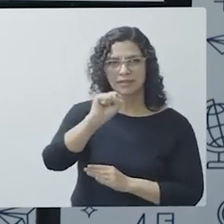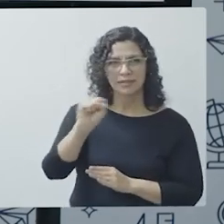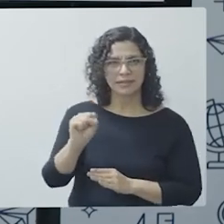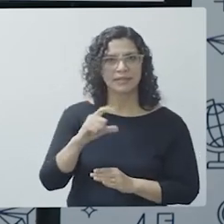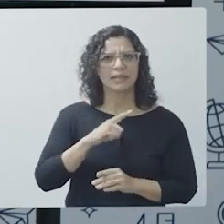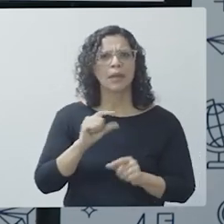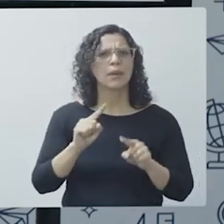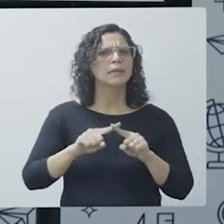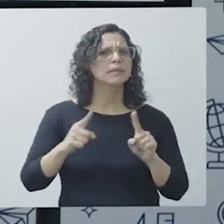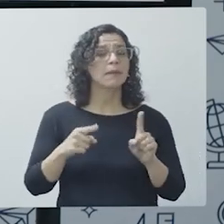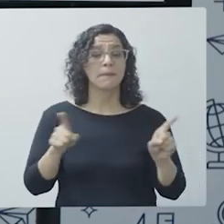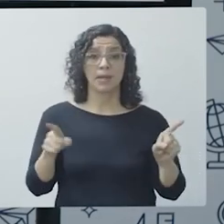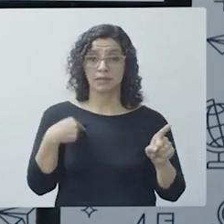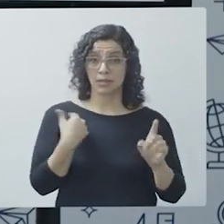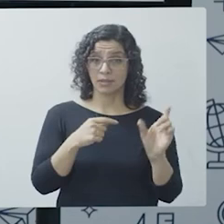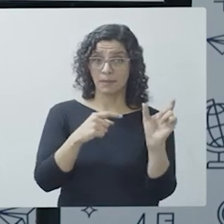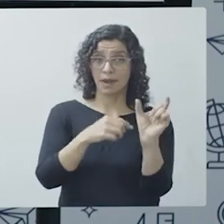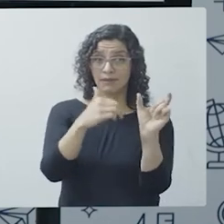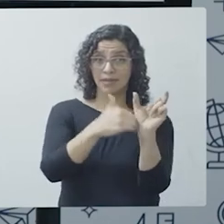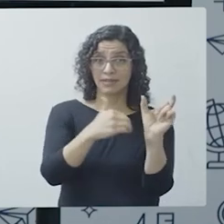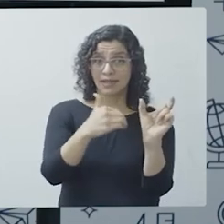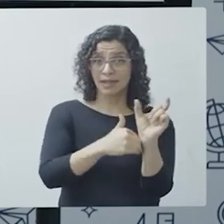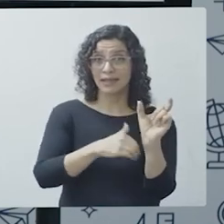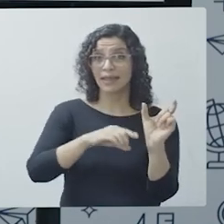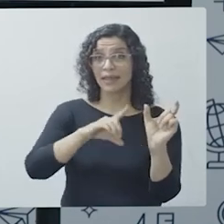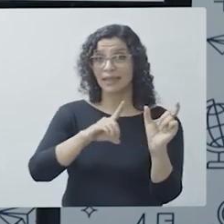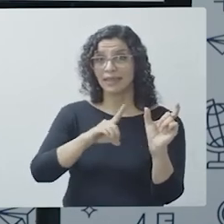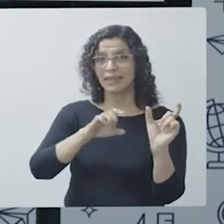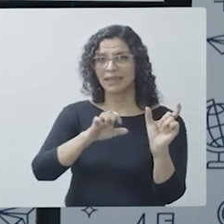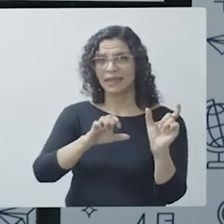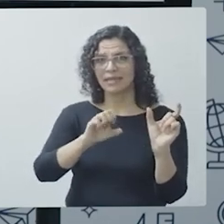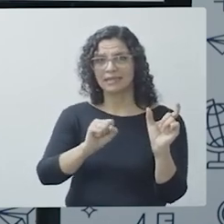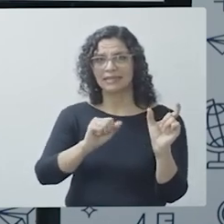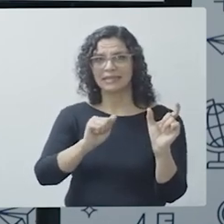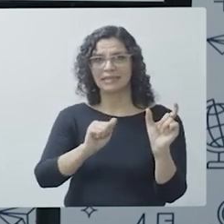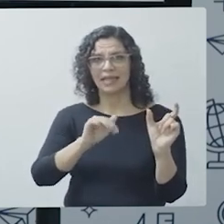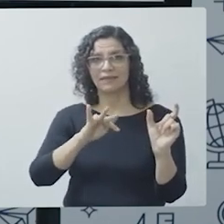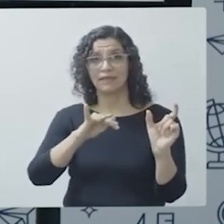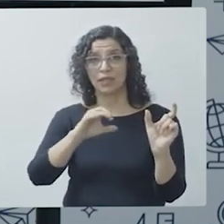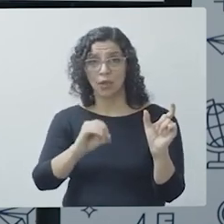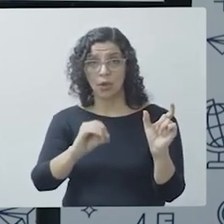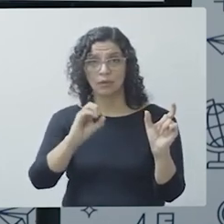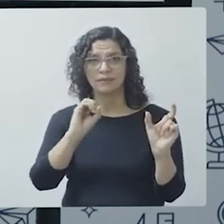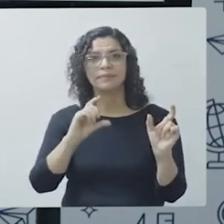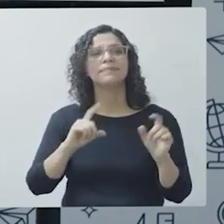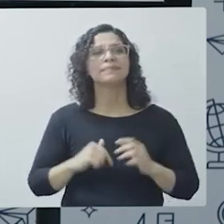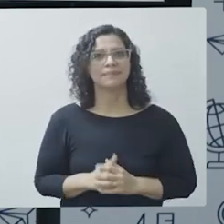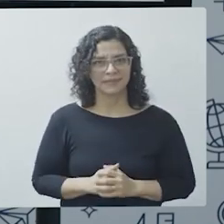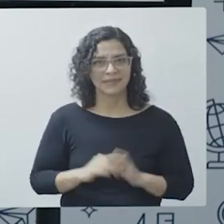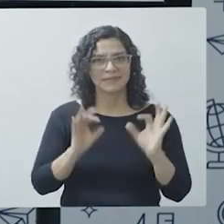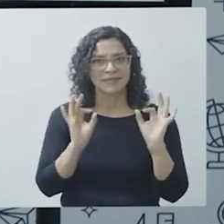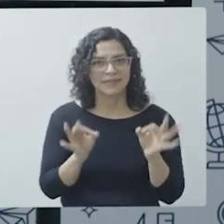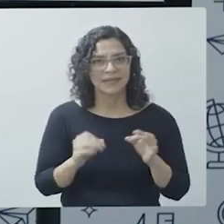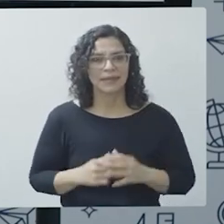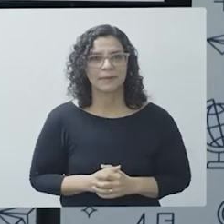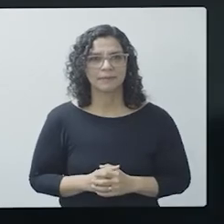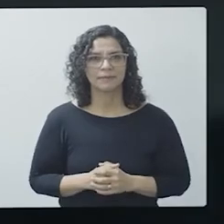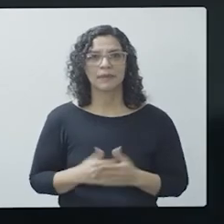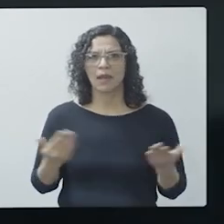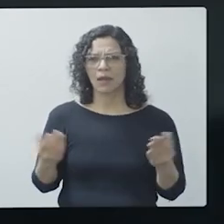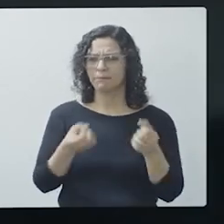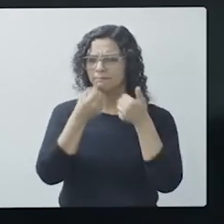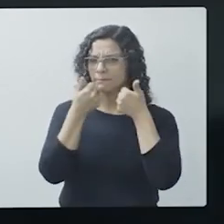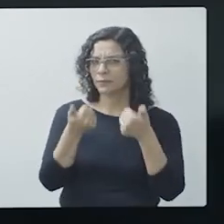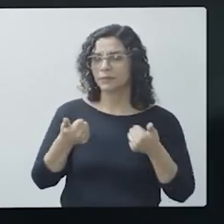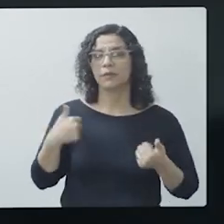desafios. Mas a nossa palavra secreta é desafio, certo?